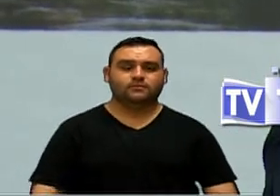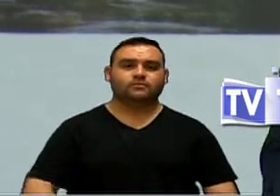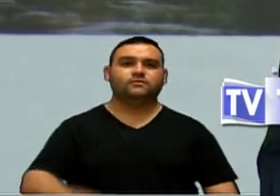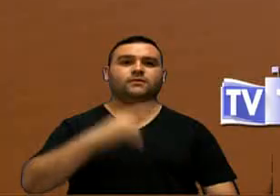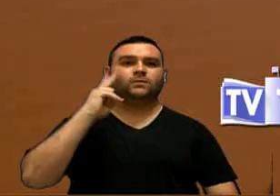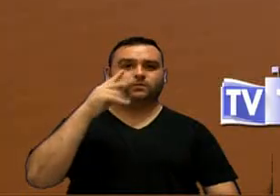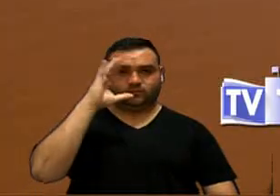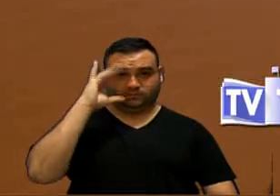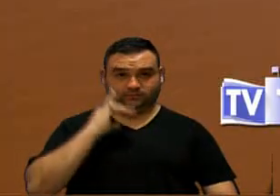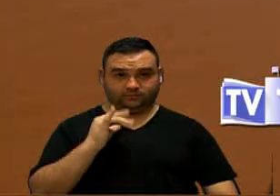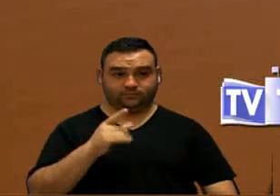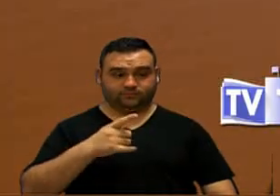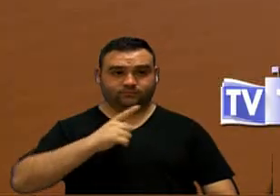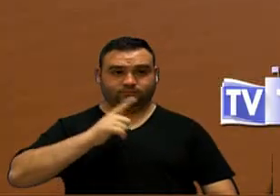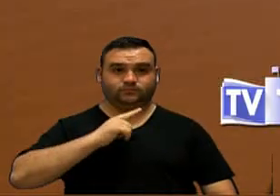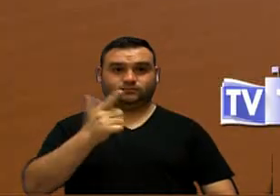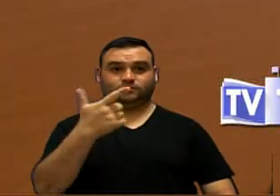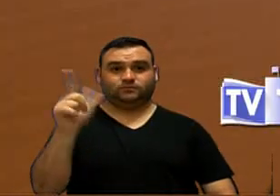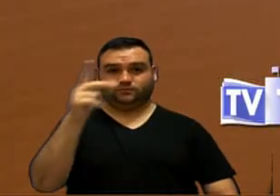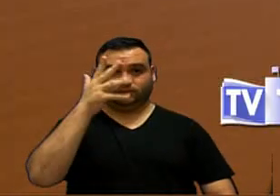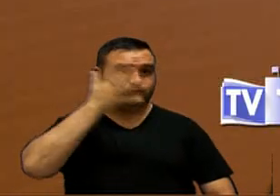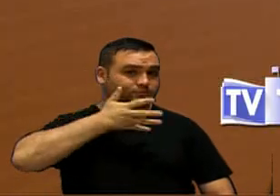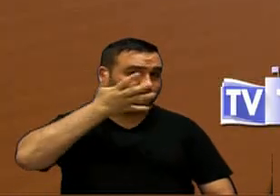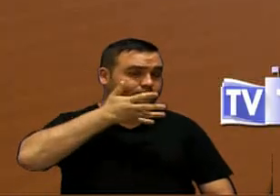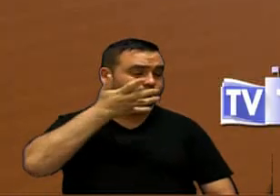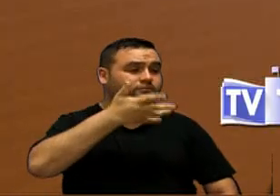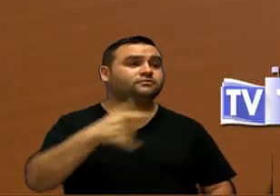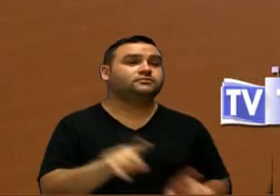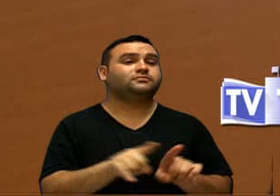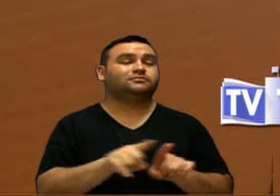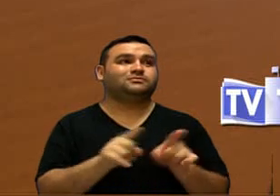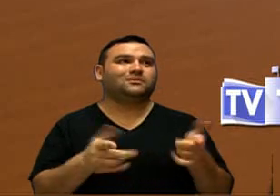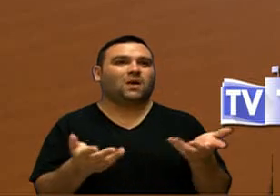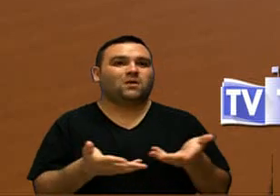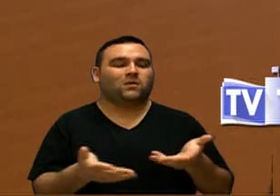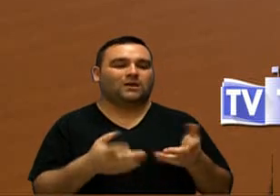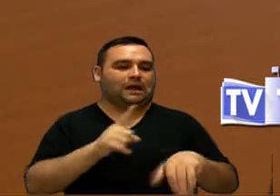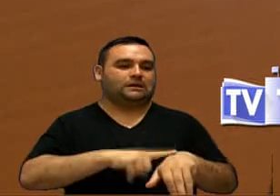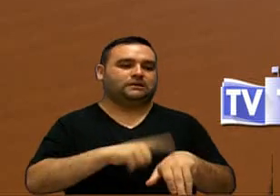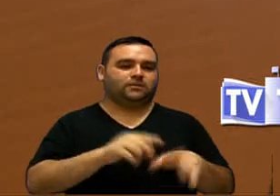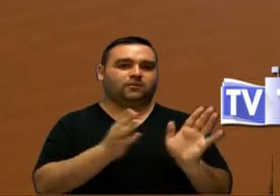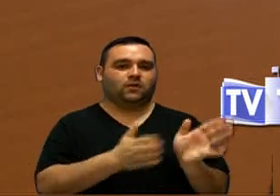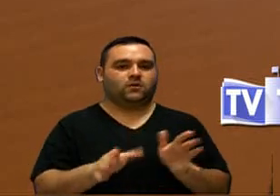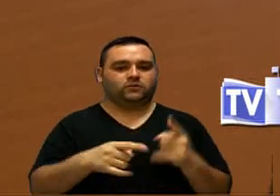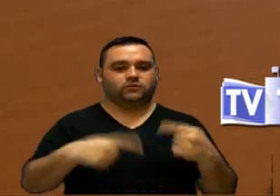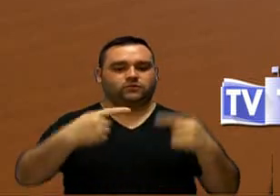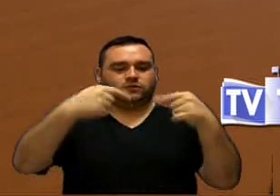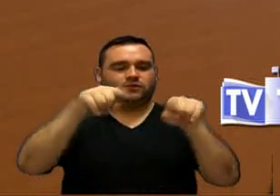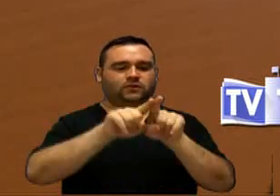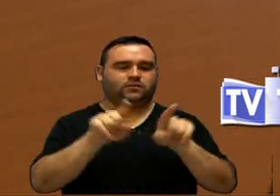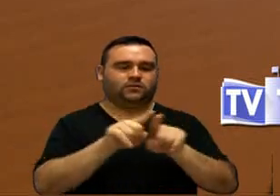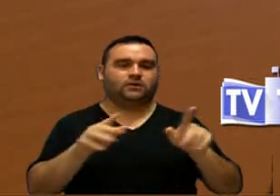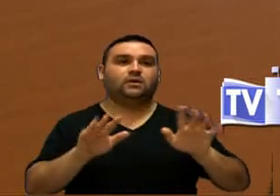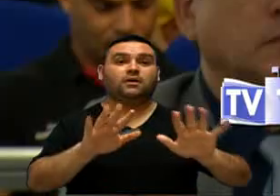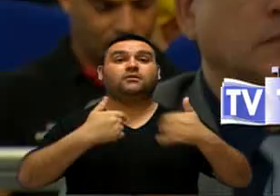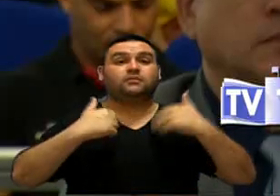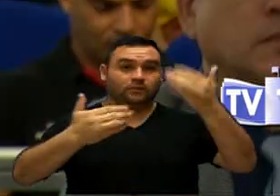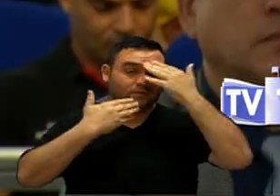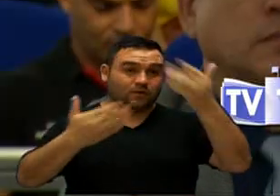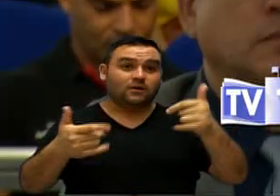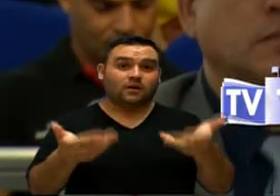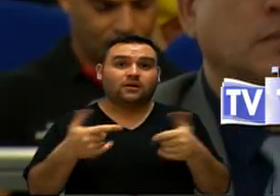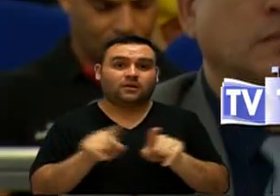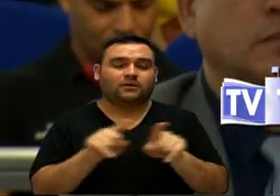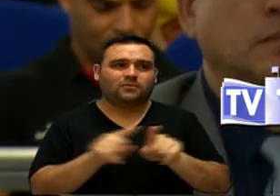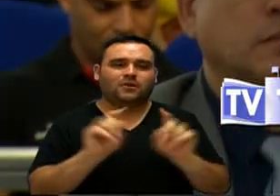Vereador Yara, nós temos mais um orador e nós já estamos com o nosso tempo da ordem não, do dia. Só agradecer e queria que o senhor